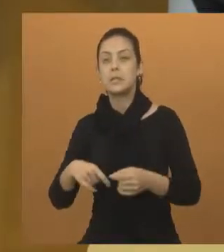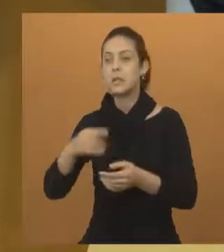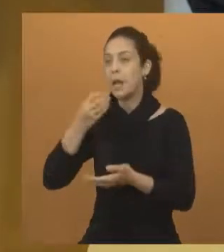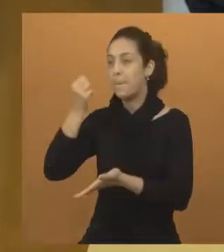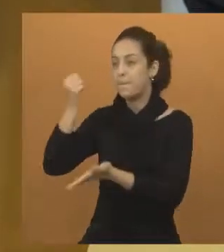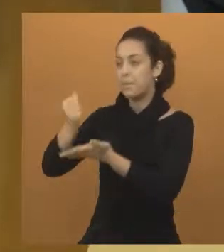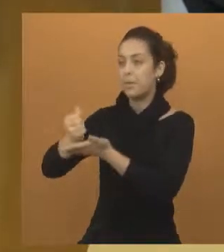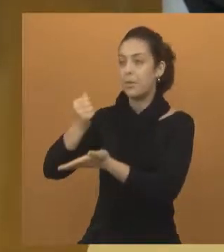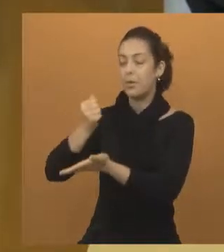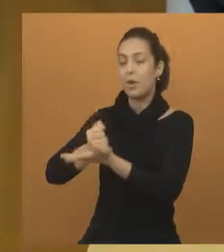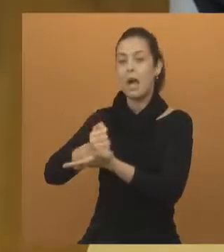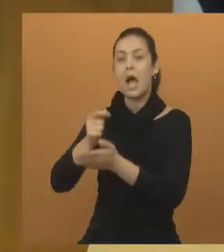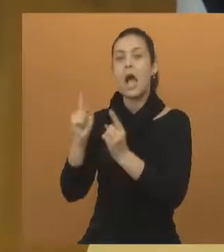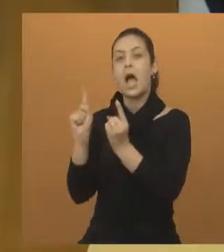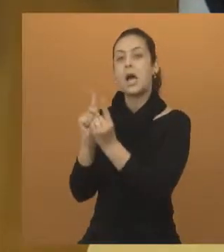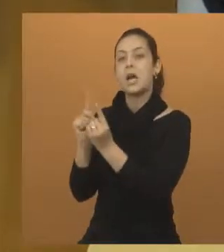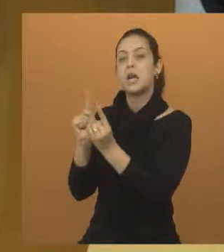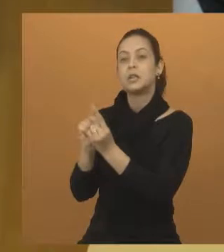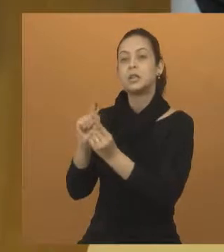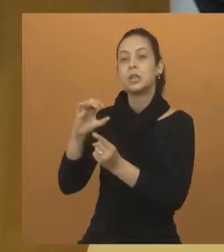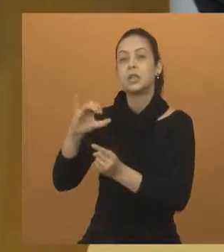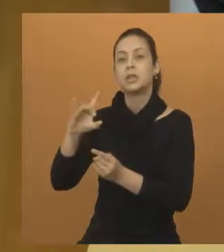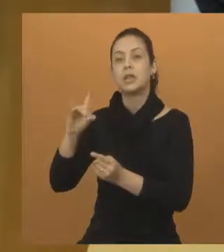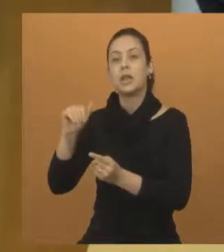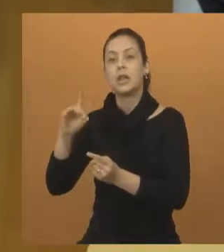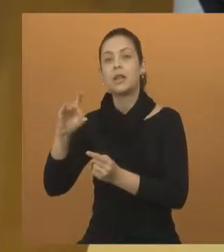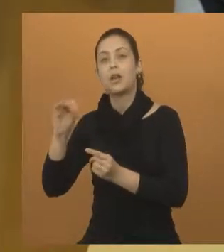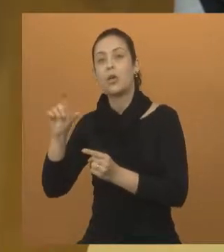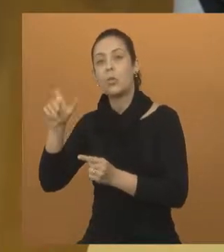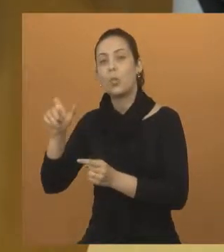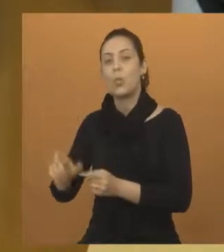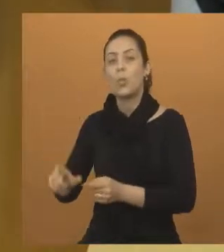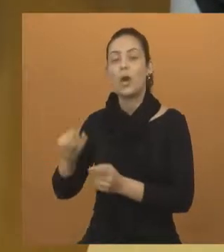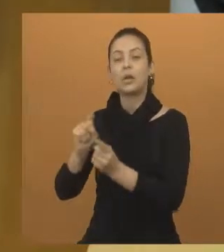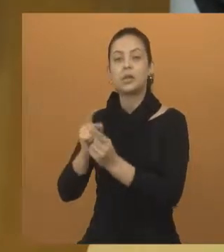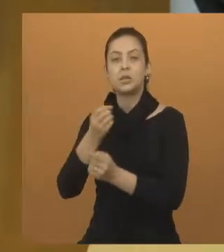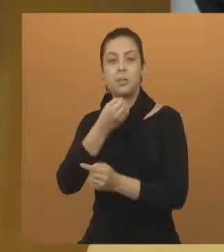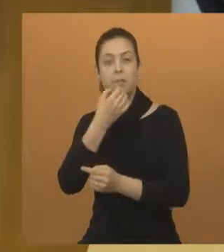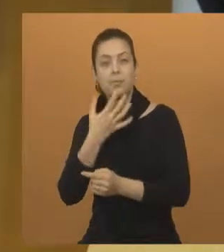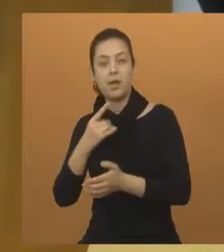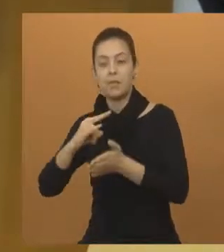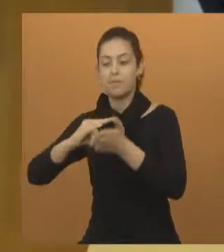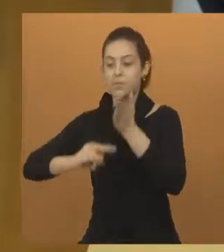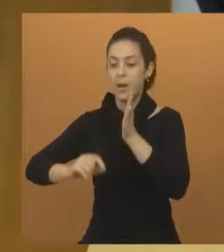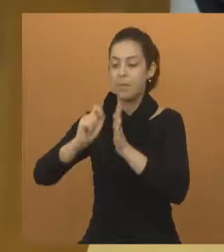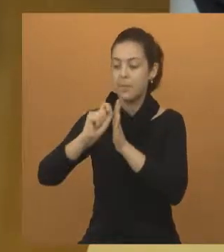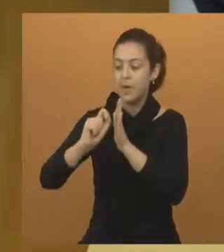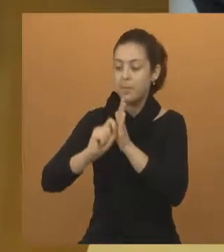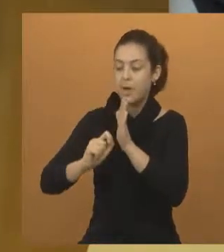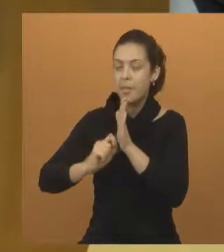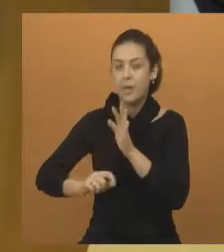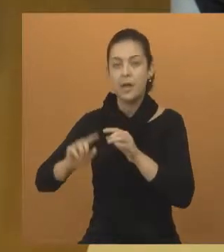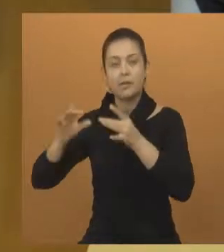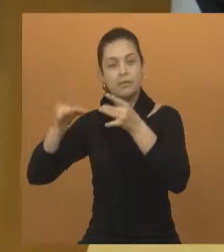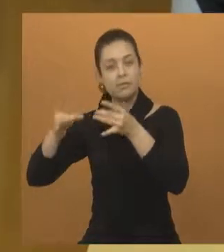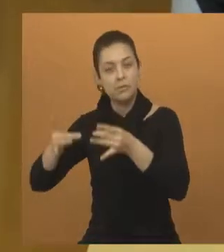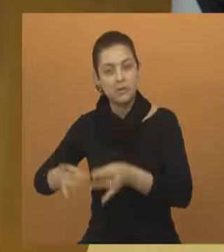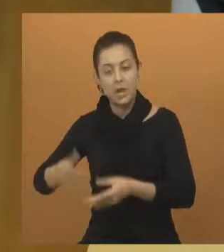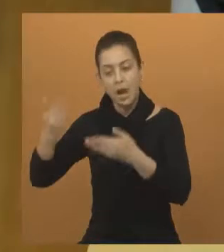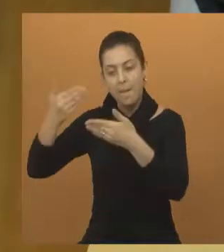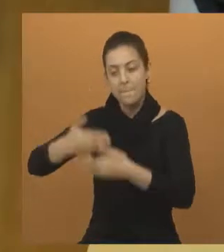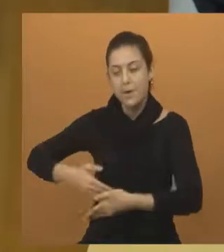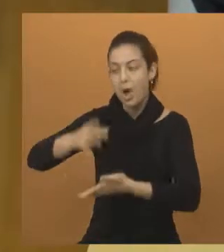na praça de atendimento ao cidadão, ou atende bem, requerimento devidamente instruído com as provas